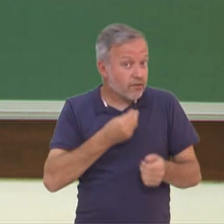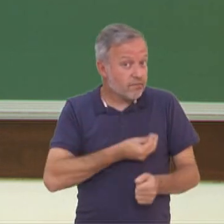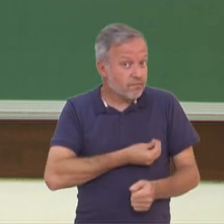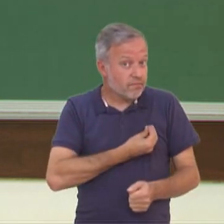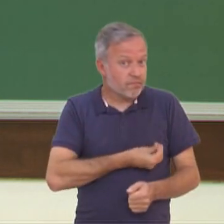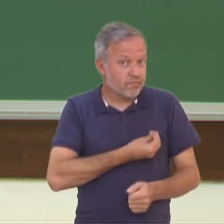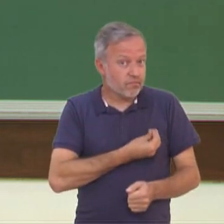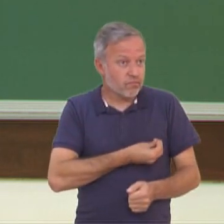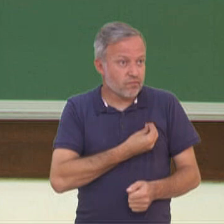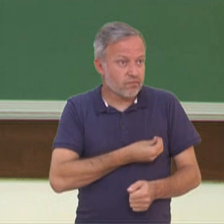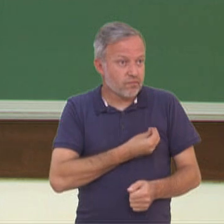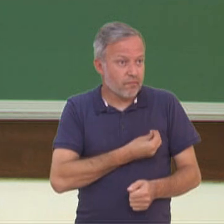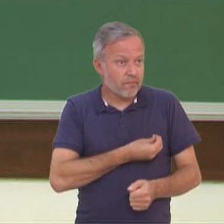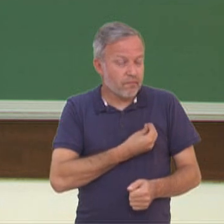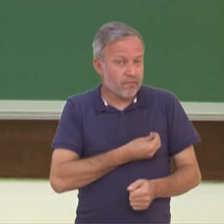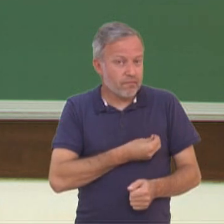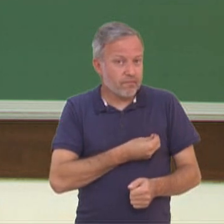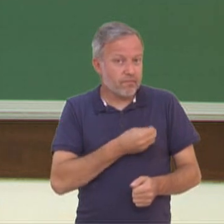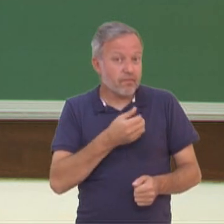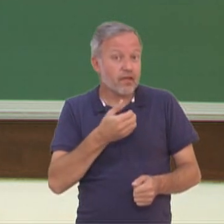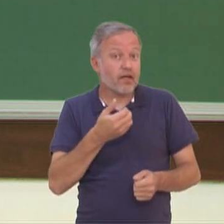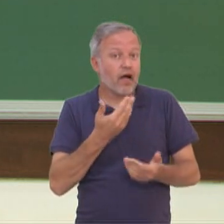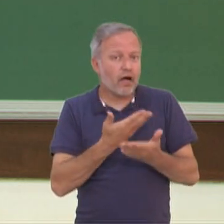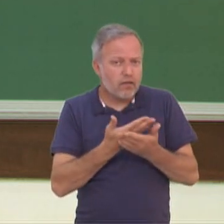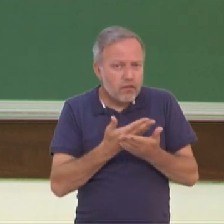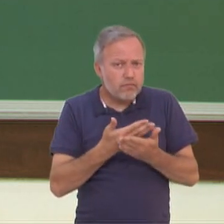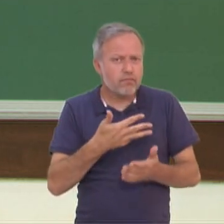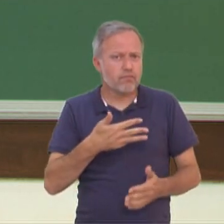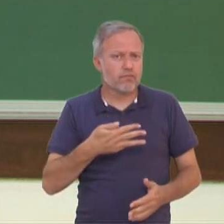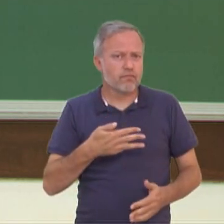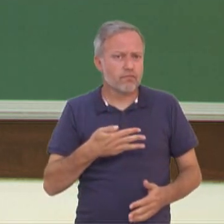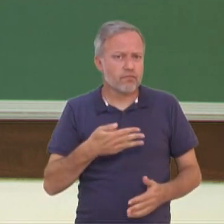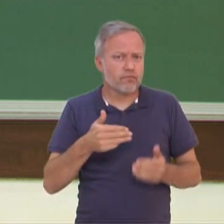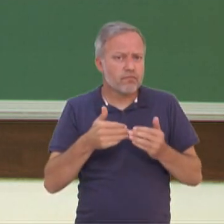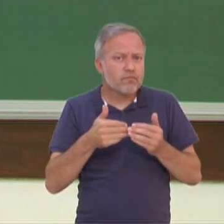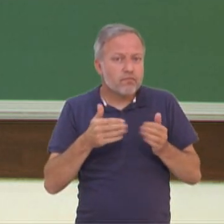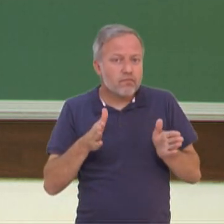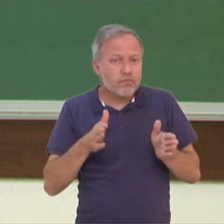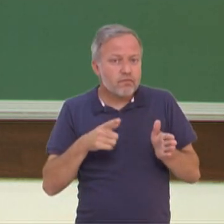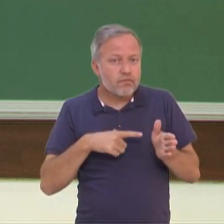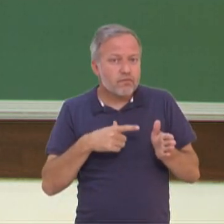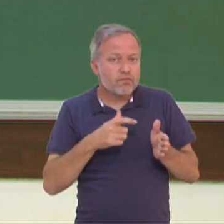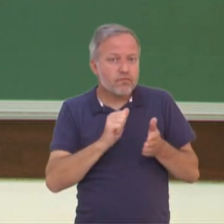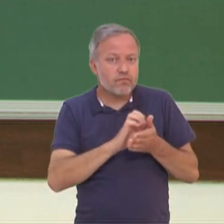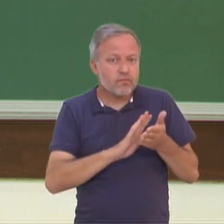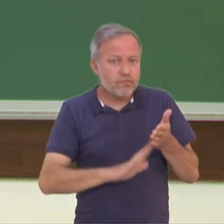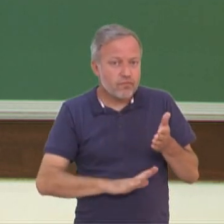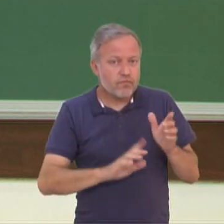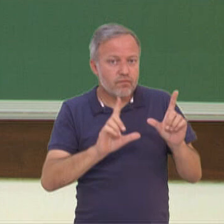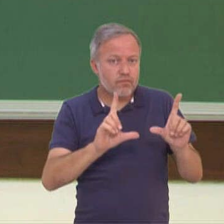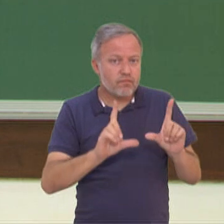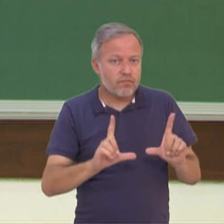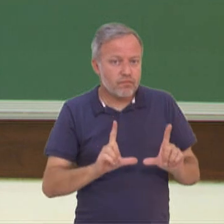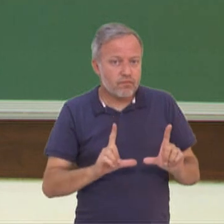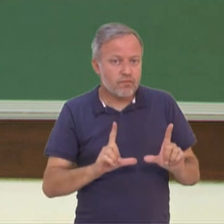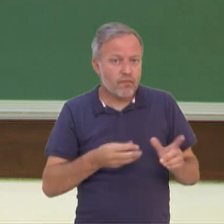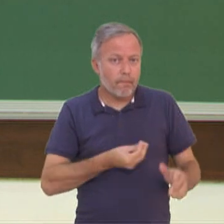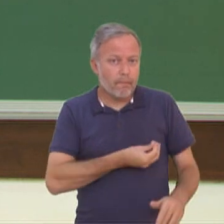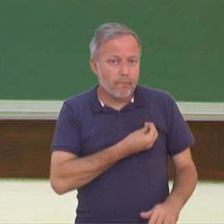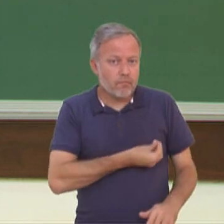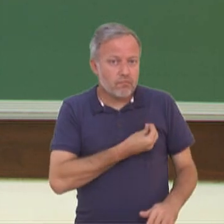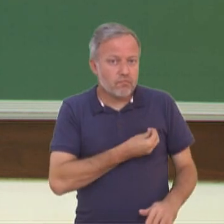na aula, vai estar aparecendo lá para vocês, aula 13. A hora que você abrir a aula, vai ter lá, exercícios, slides,